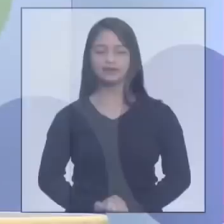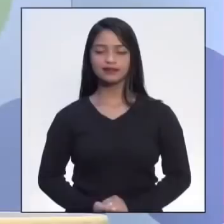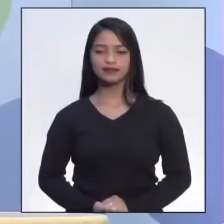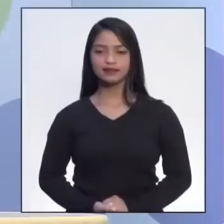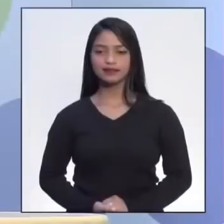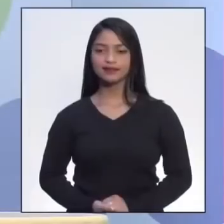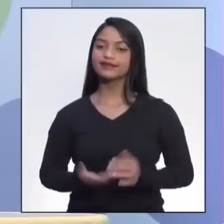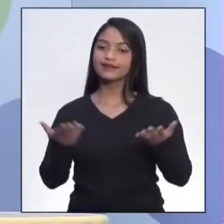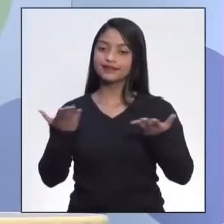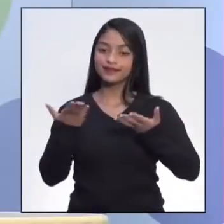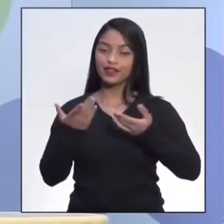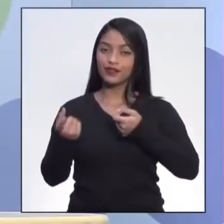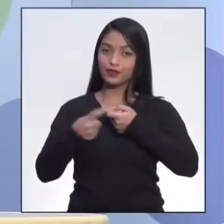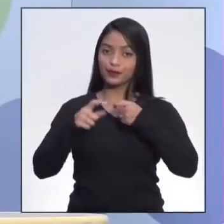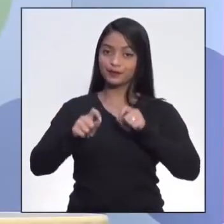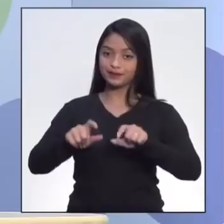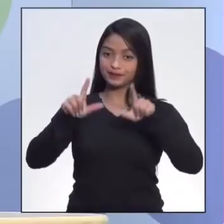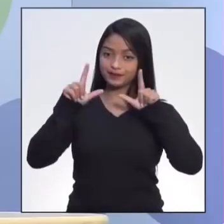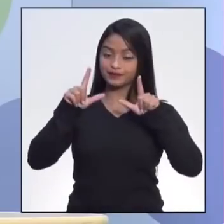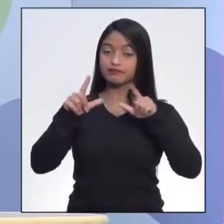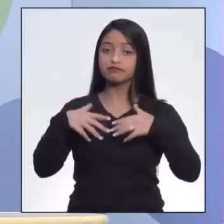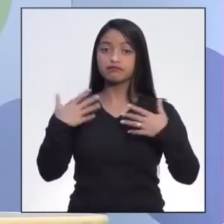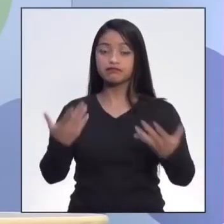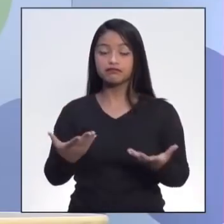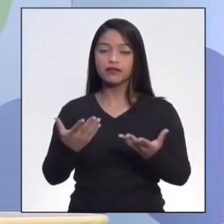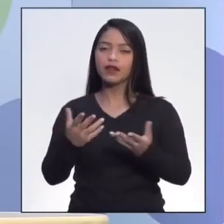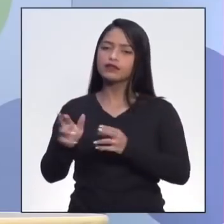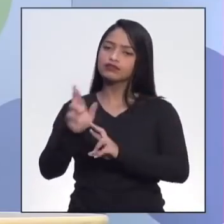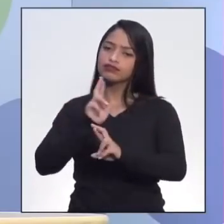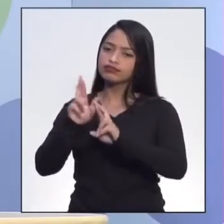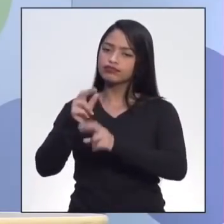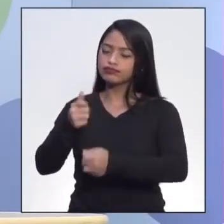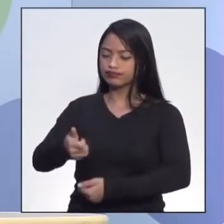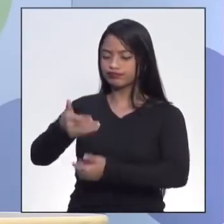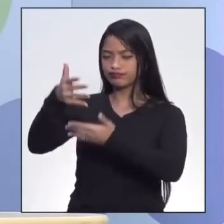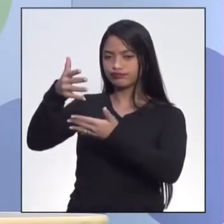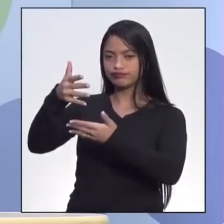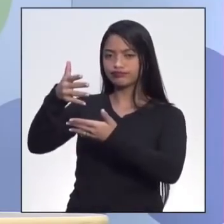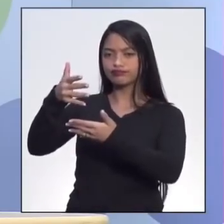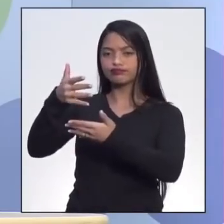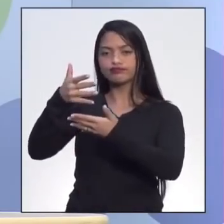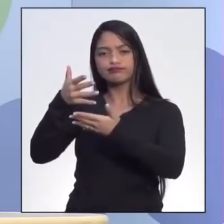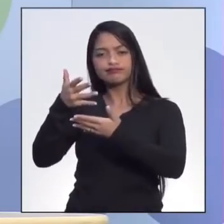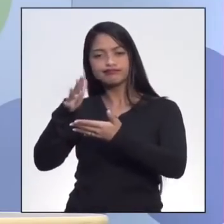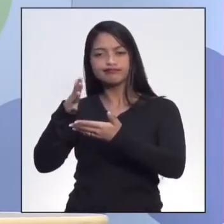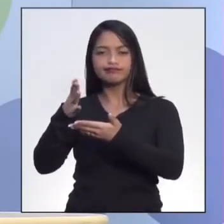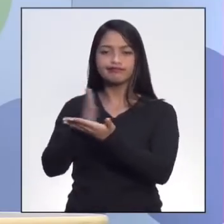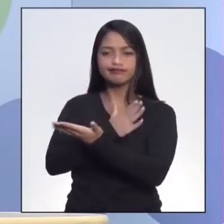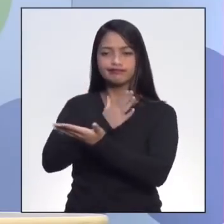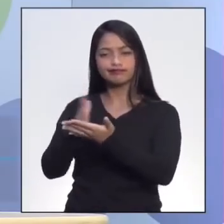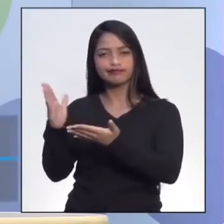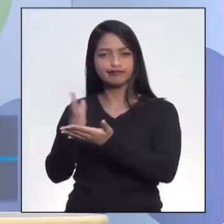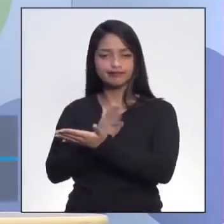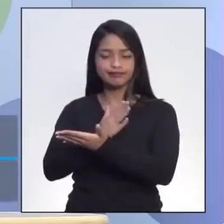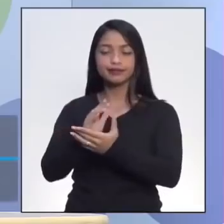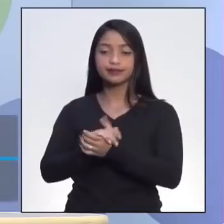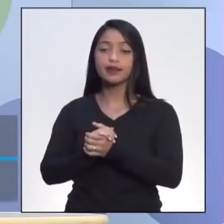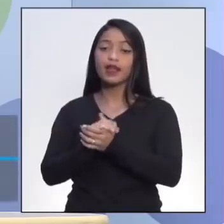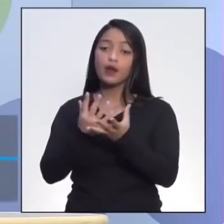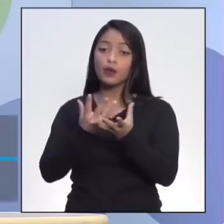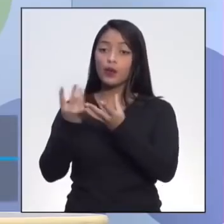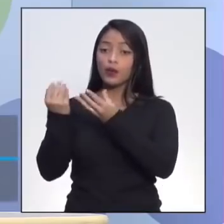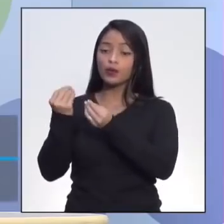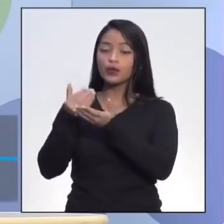Retornamos aqui. Olha, Ale, as respostas ficaram, digamos assim, que um pouco divididas, né? Muitos